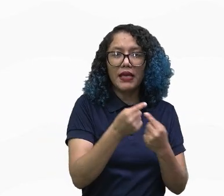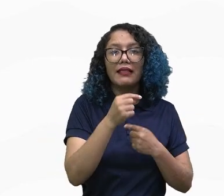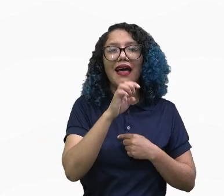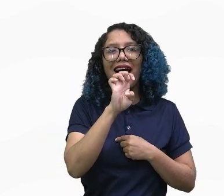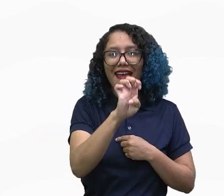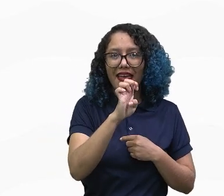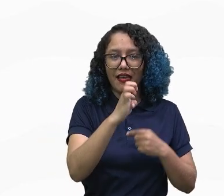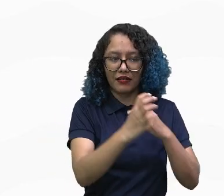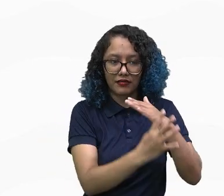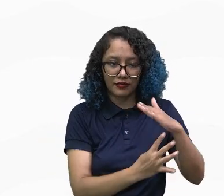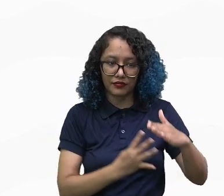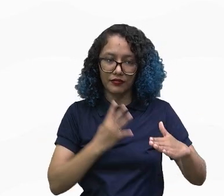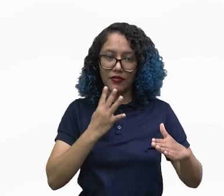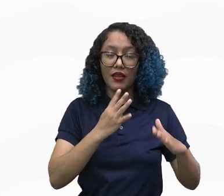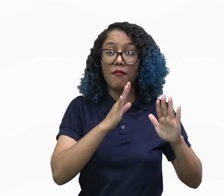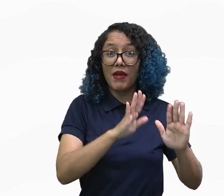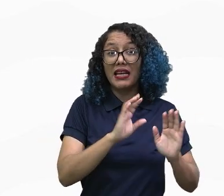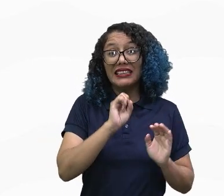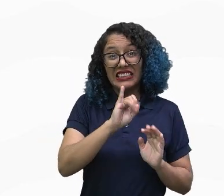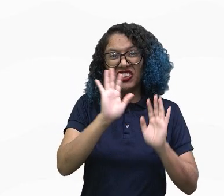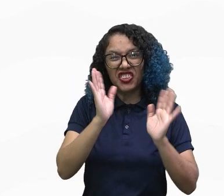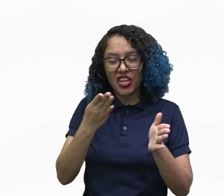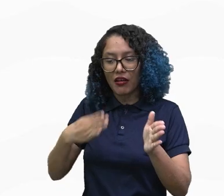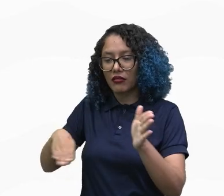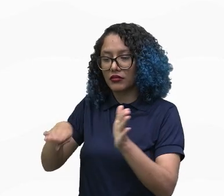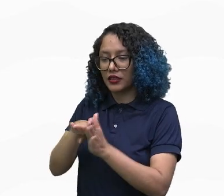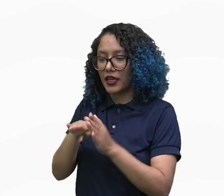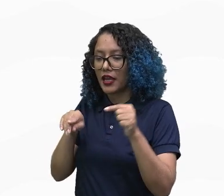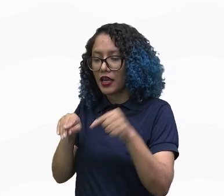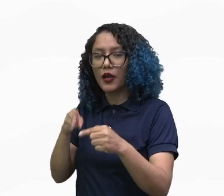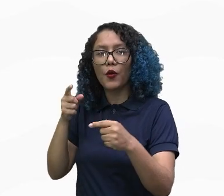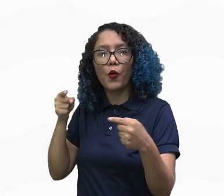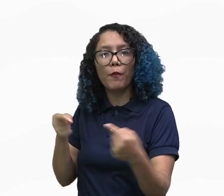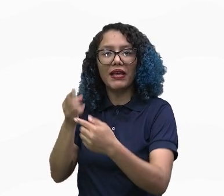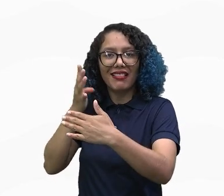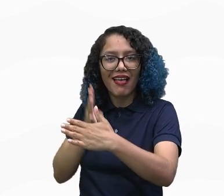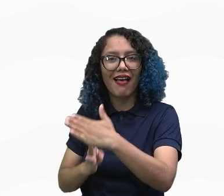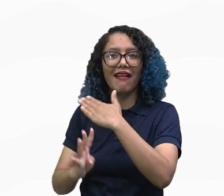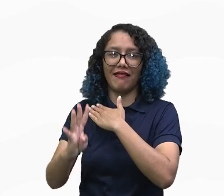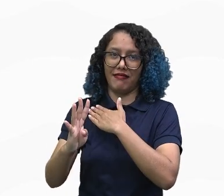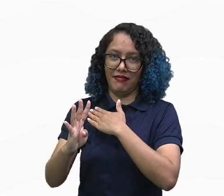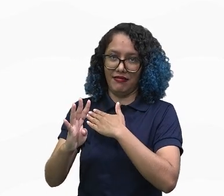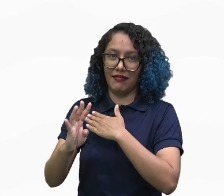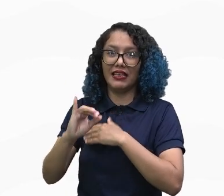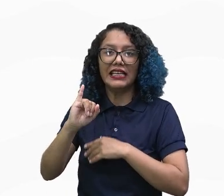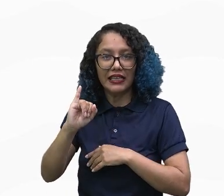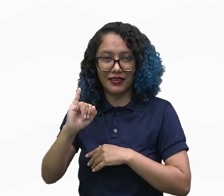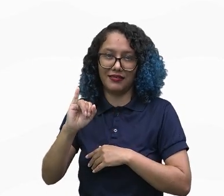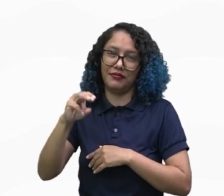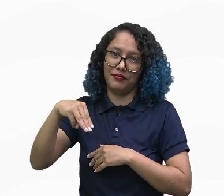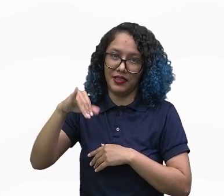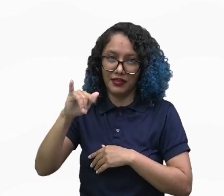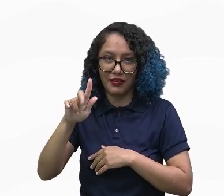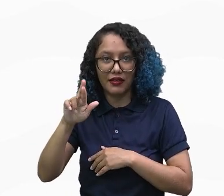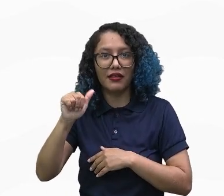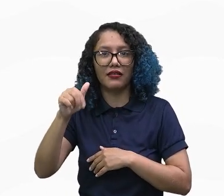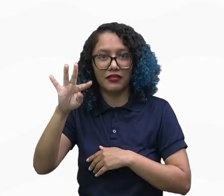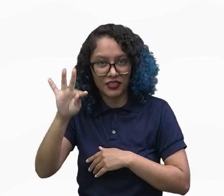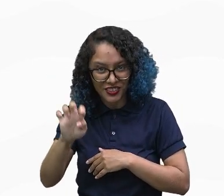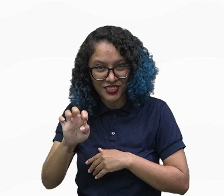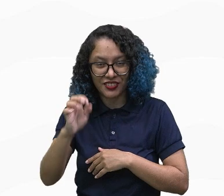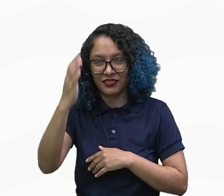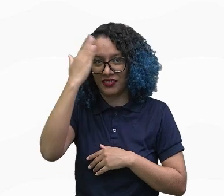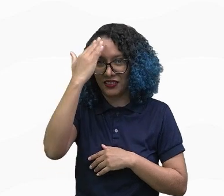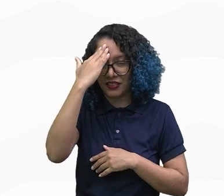já cheguei na Nova Zelândia, eu já passo a ser um imigrante. Então, a gente estuda, né, esse